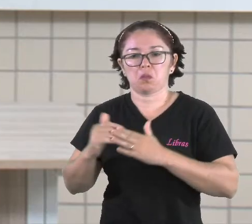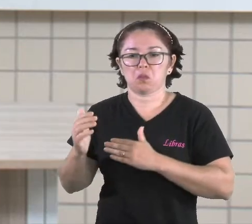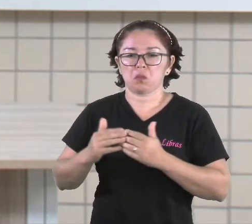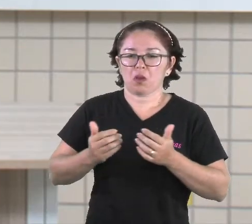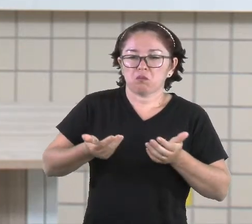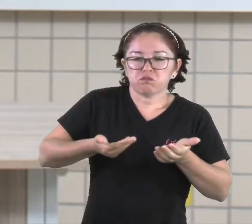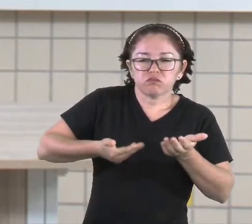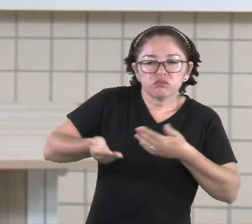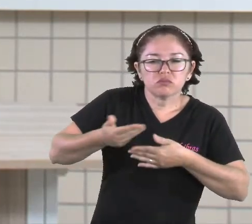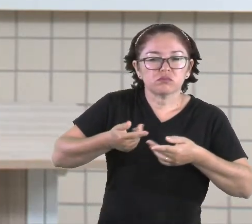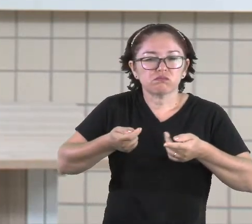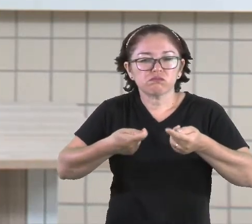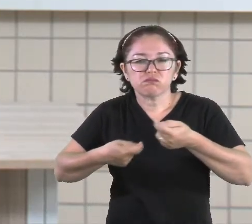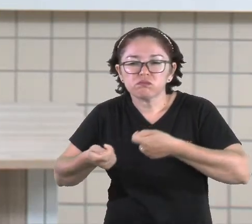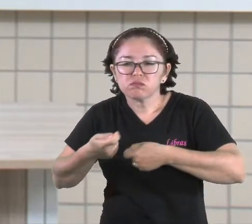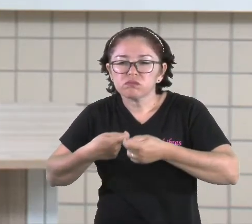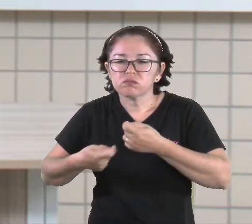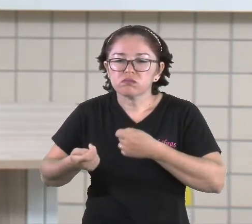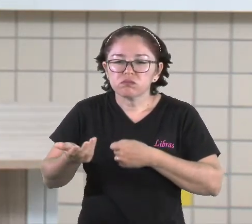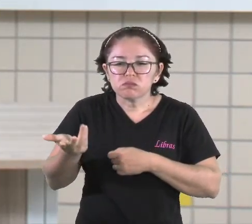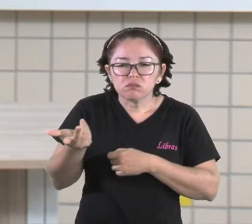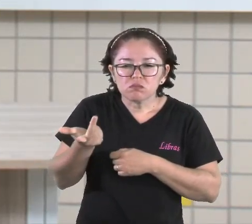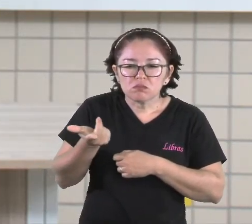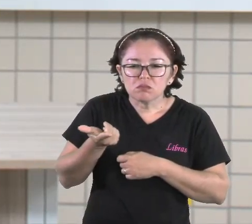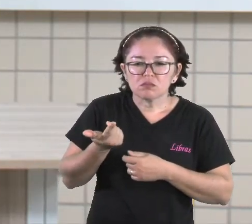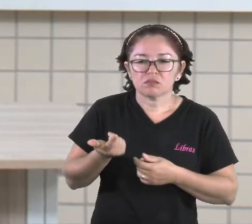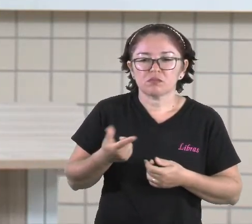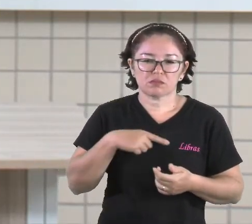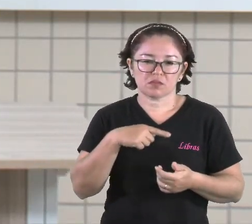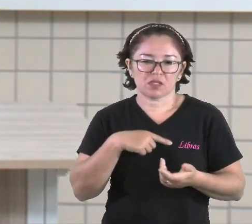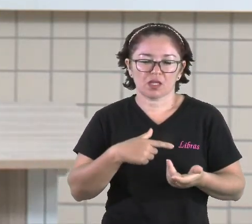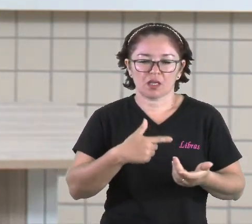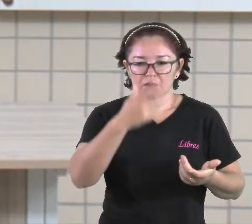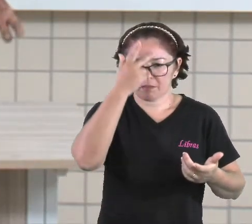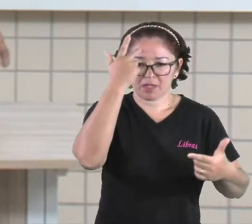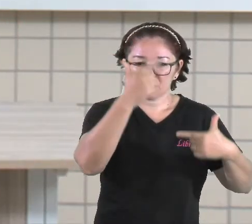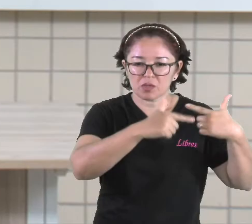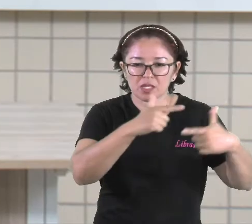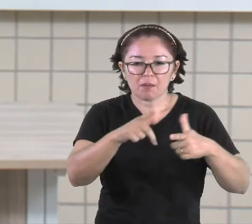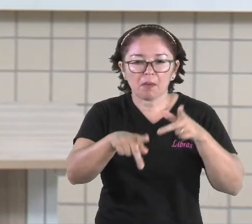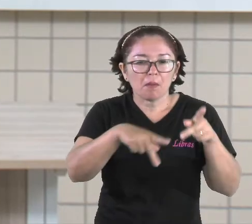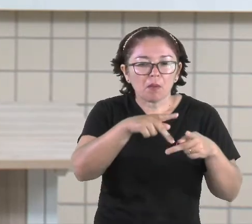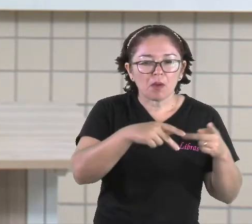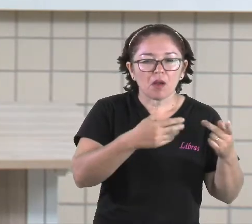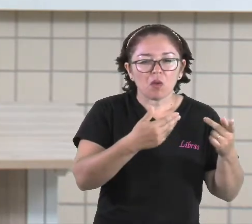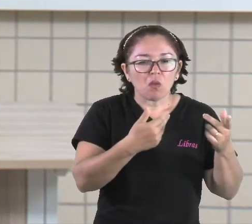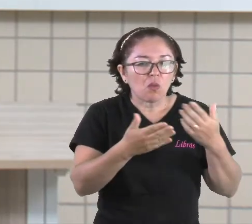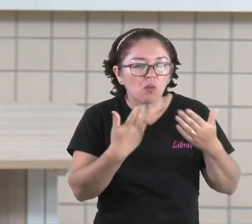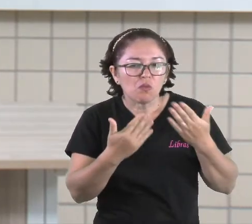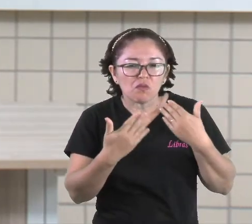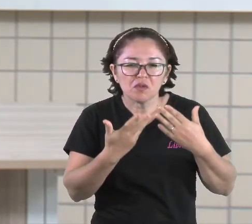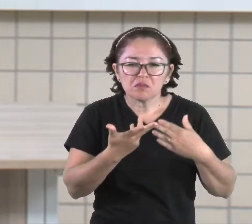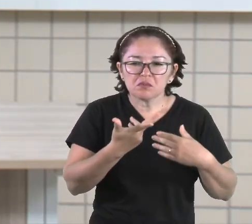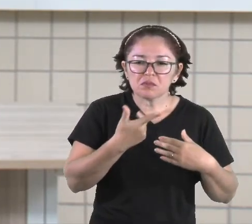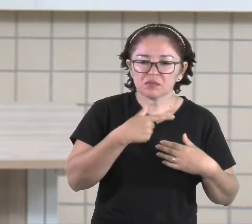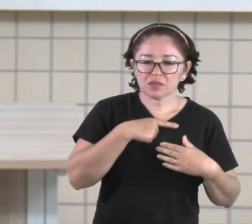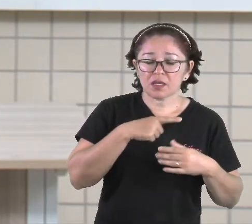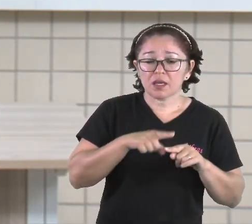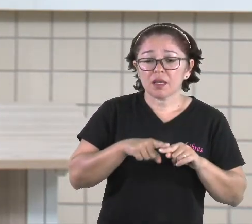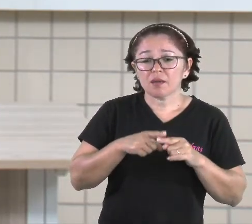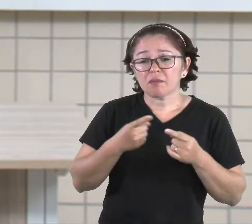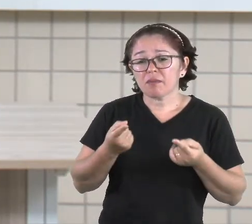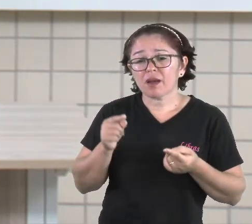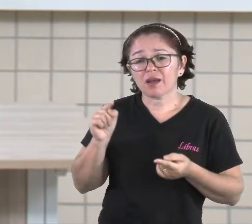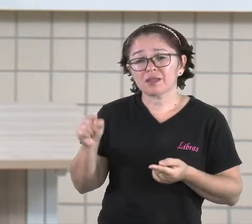entidades, sabia conversar com os trabalhadores, sabia dialogar com a população brasileira, mas do outro lado